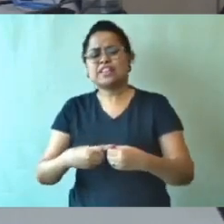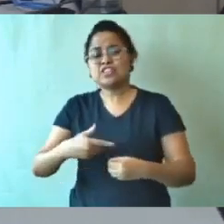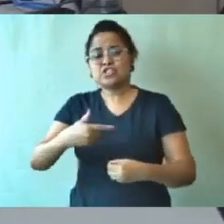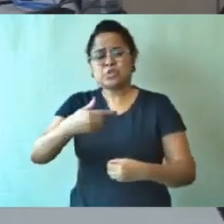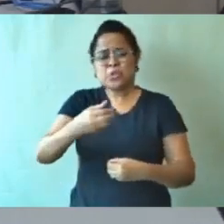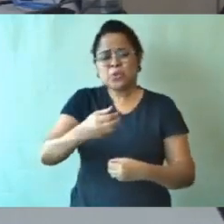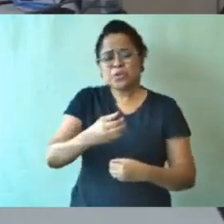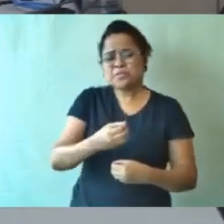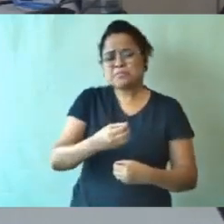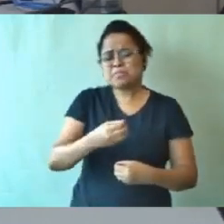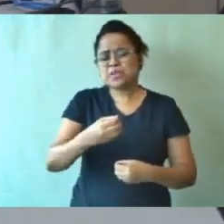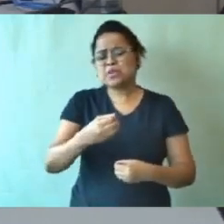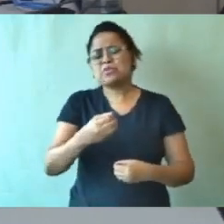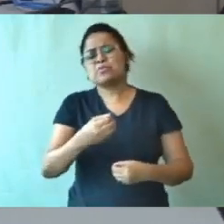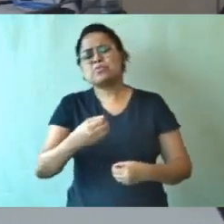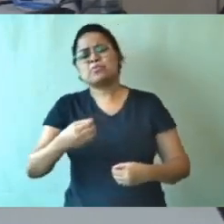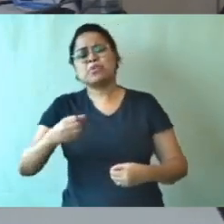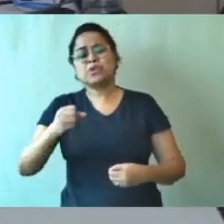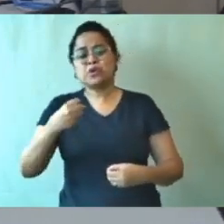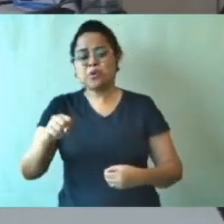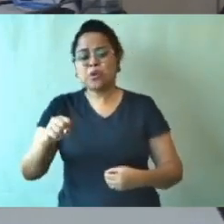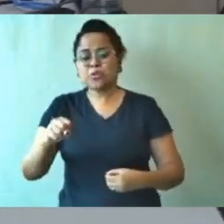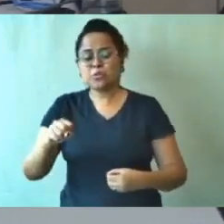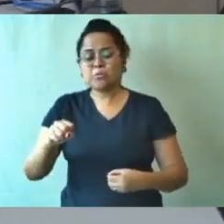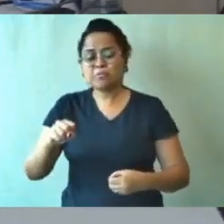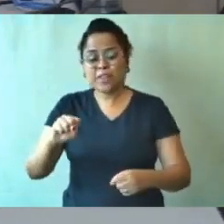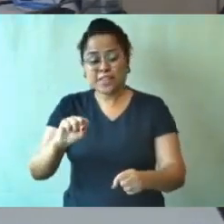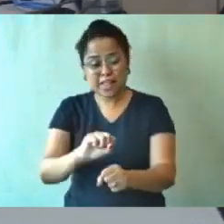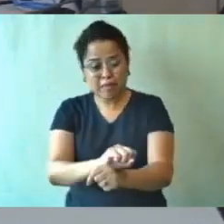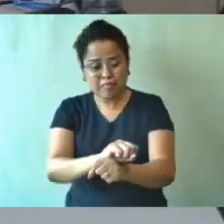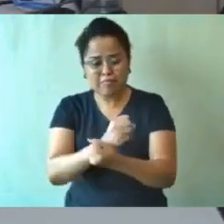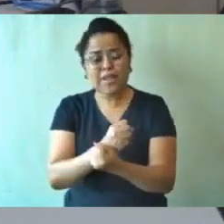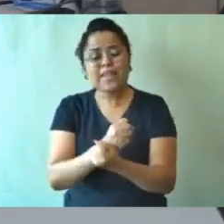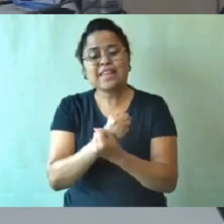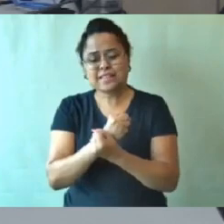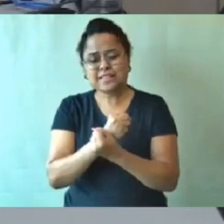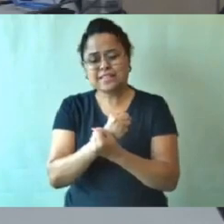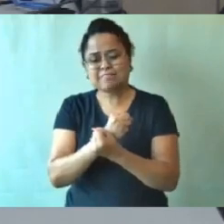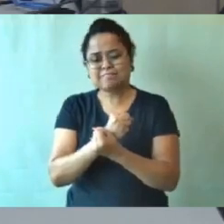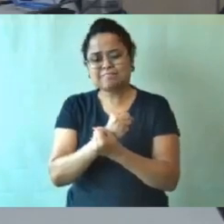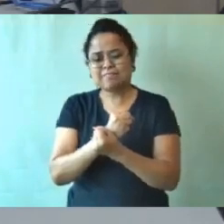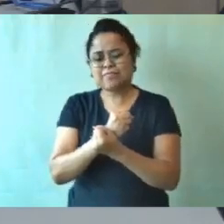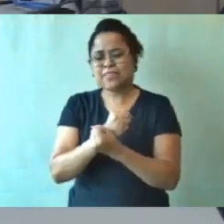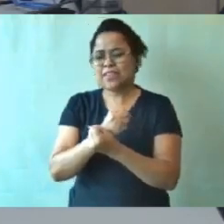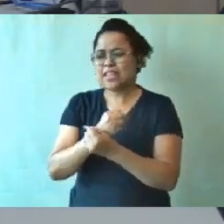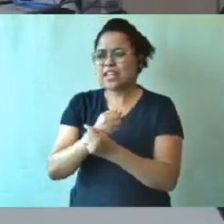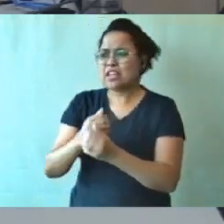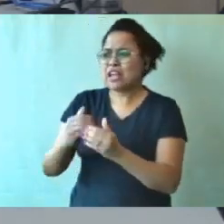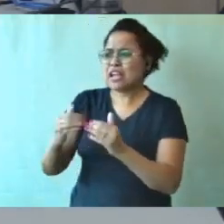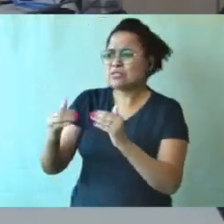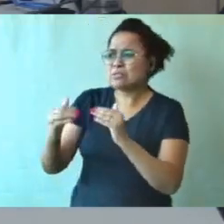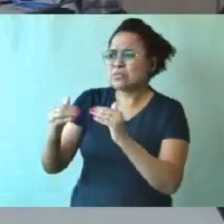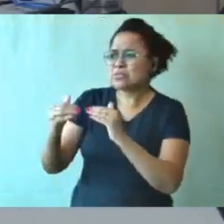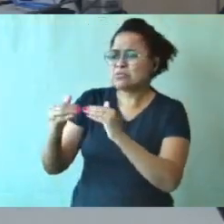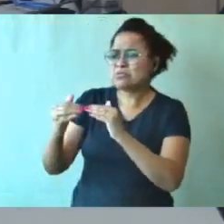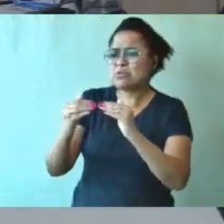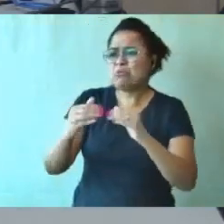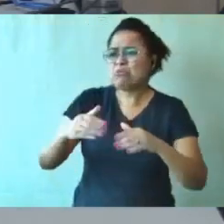anos, uma algema na sua mão associada a um serviço que em vários momentos deixou muito a